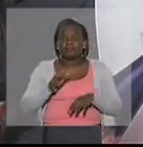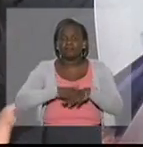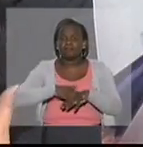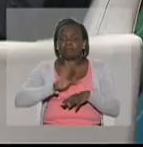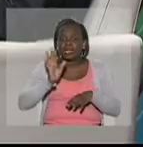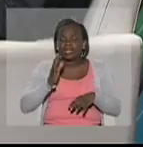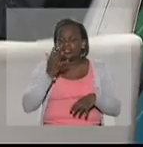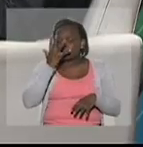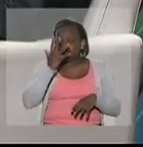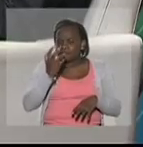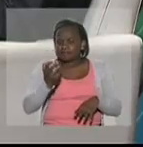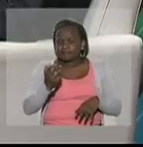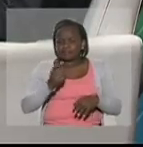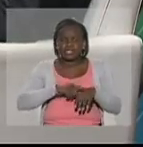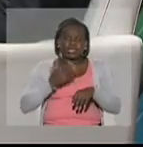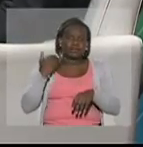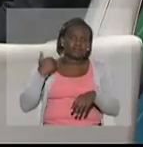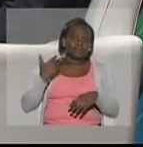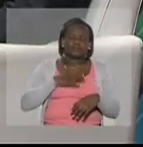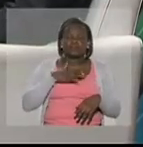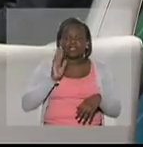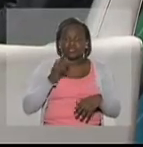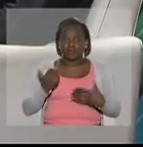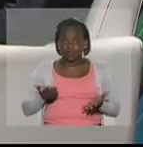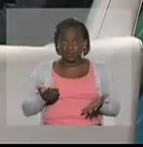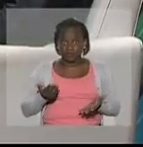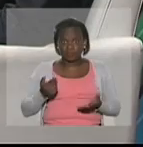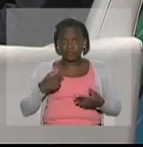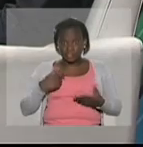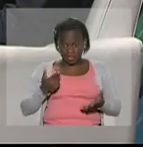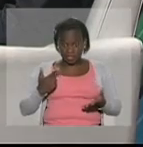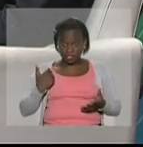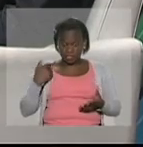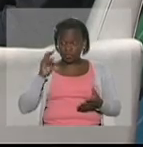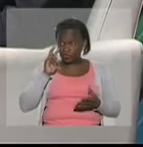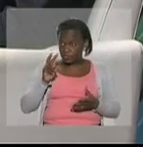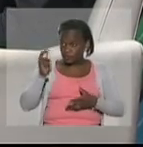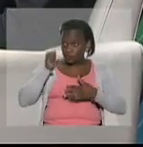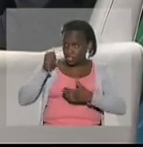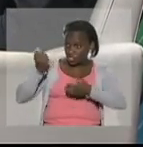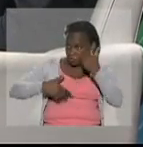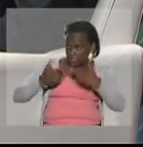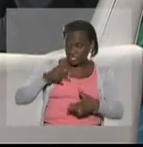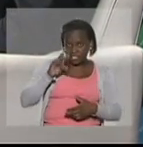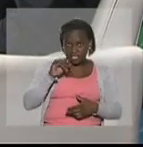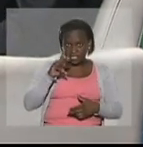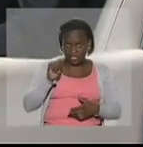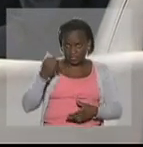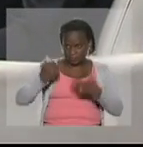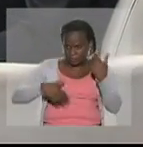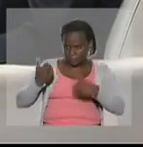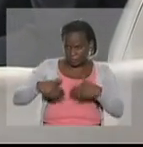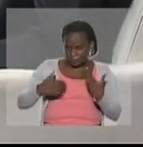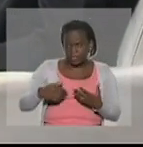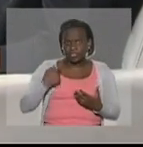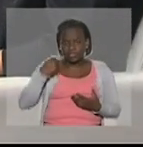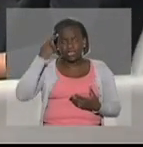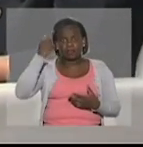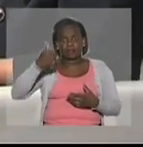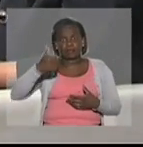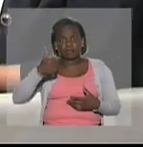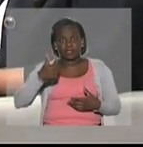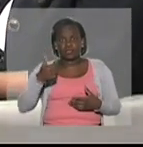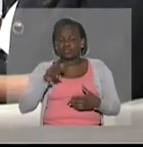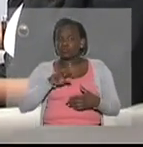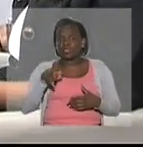mais qual o livro que mais te encantou aí nos últimos tempos então ouvindo aqui C falar eh Na verdade o que eu me veio